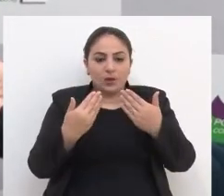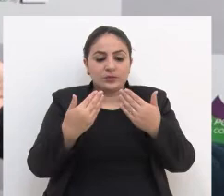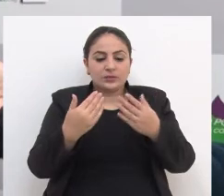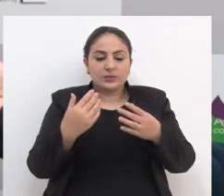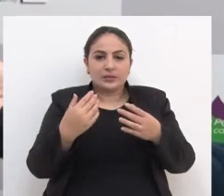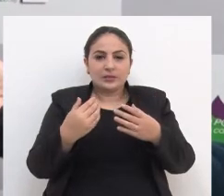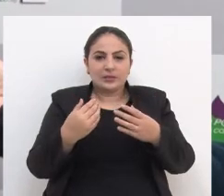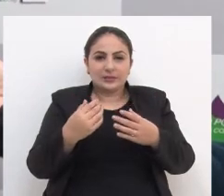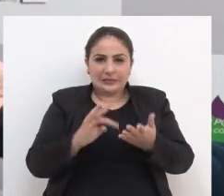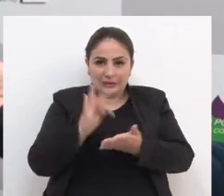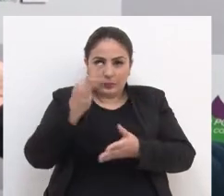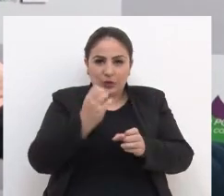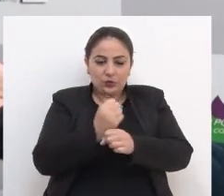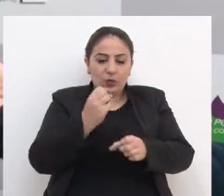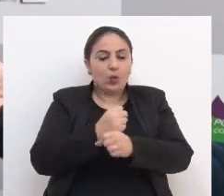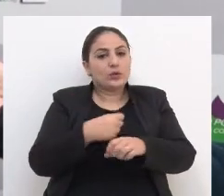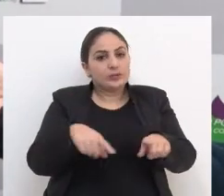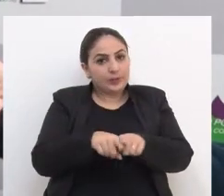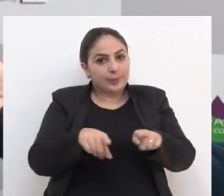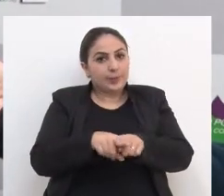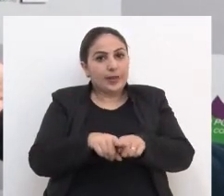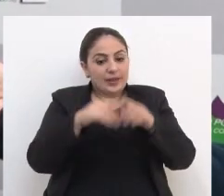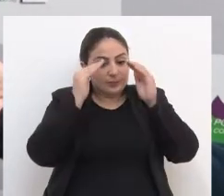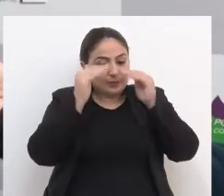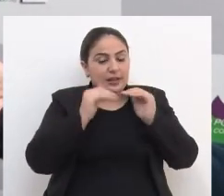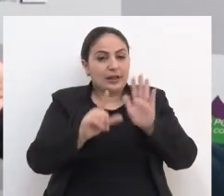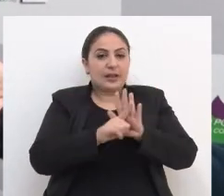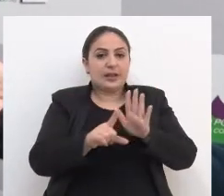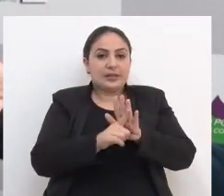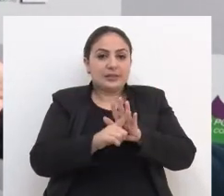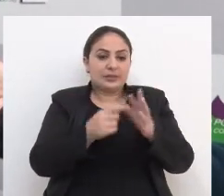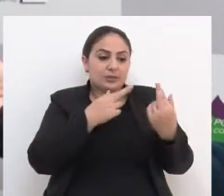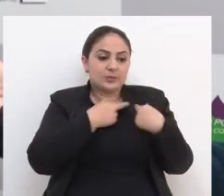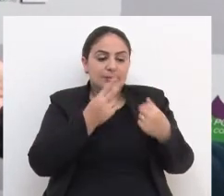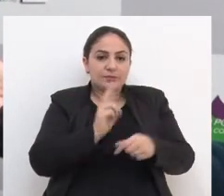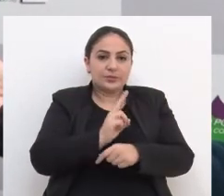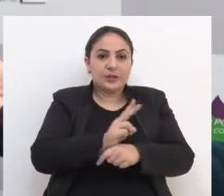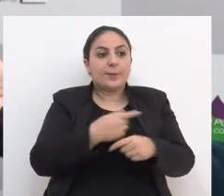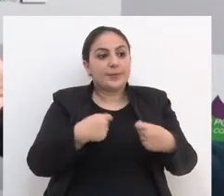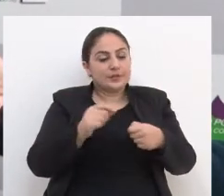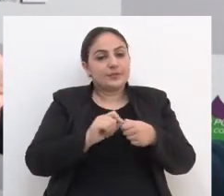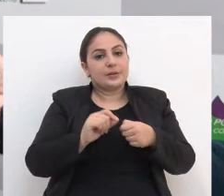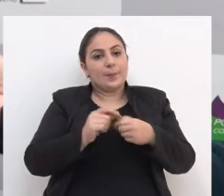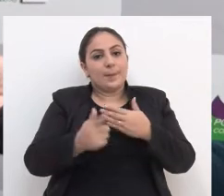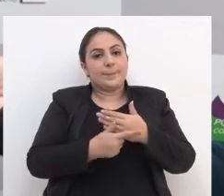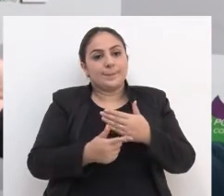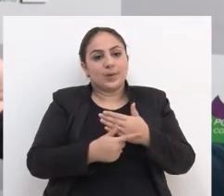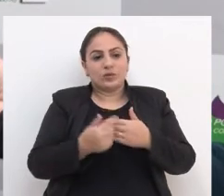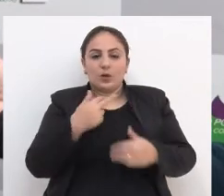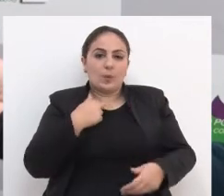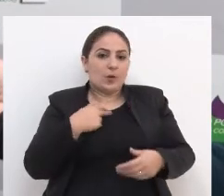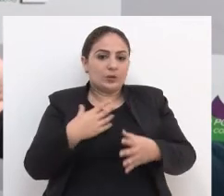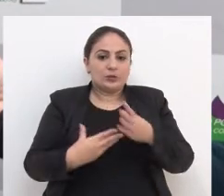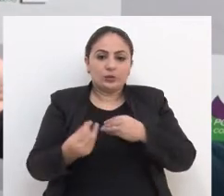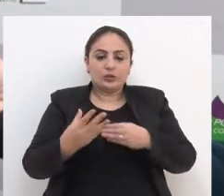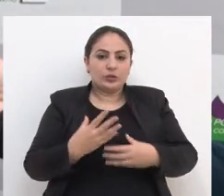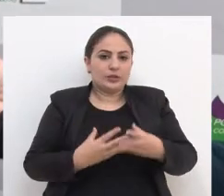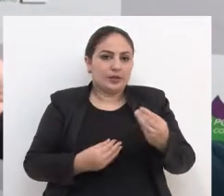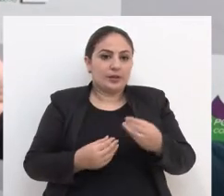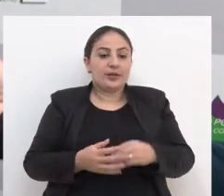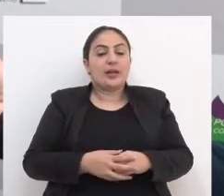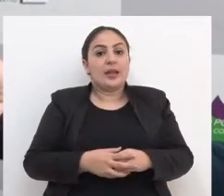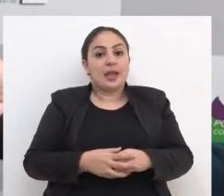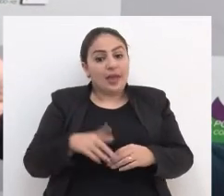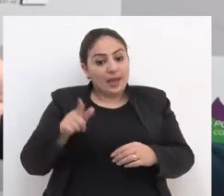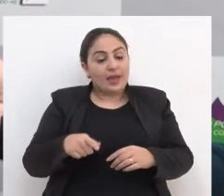de Contas, também por ter que cumprir a lei de responsabilidade fiscal, ele tem que fazer o seu papel, não pode se eximir. Então o prefeito é obrigado a encaminhar